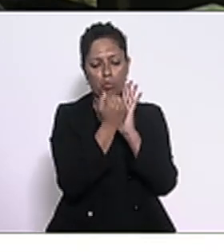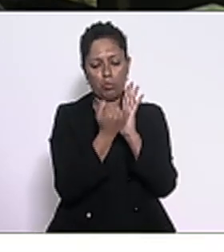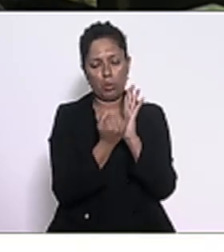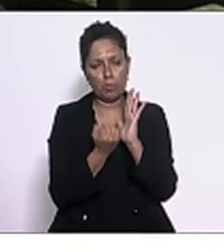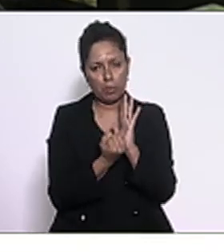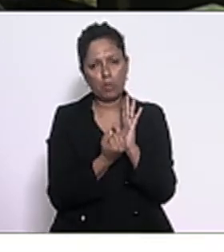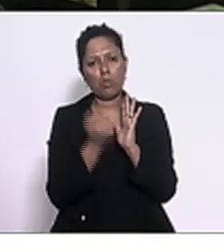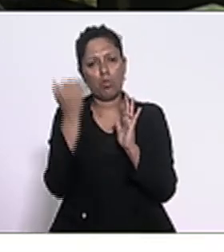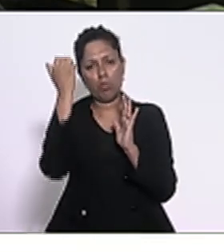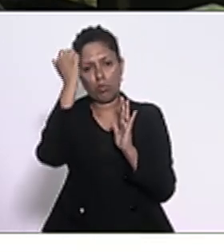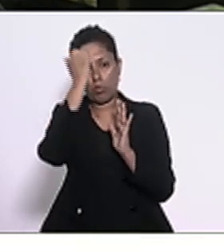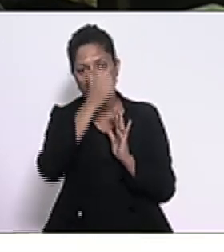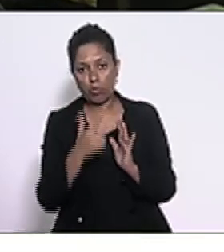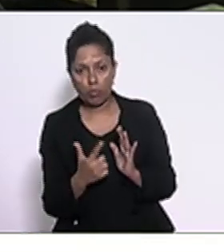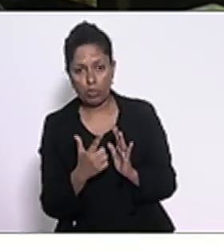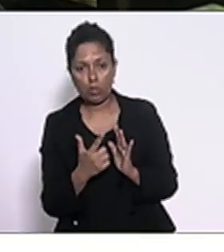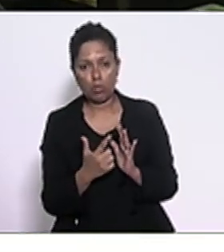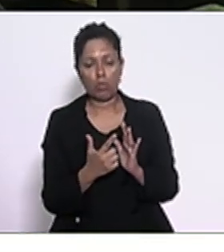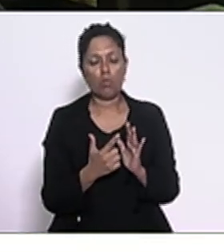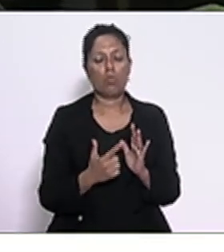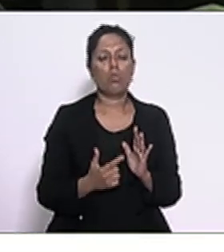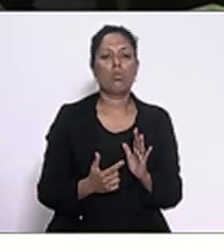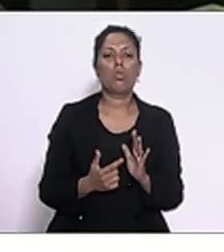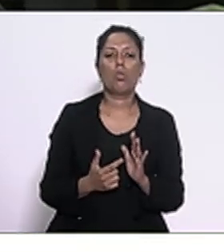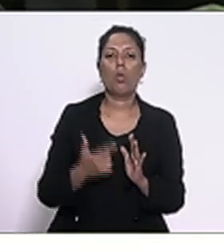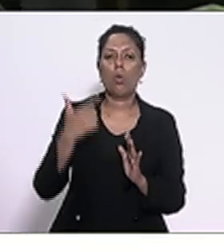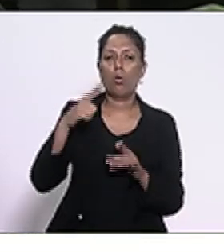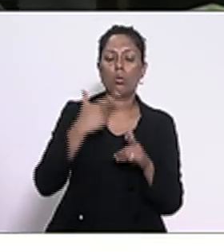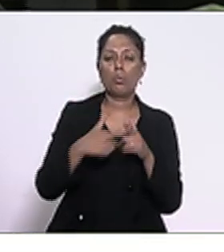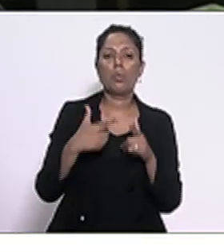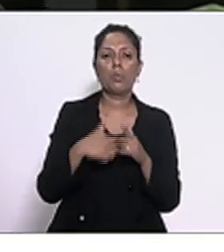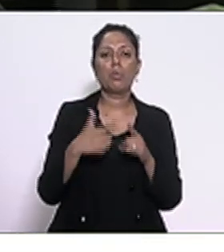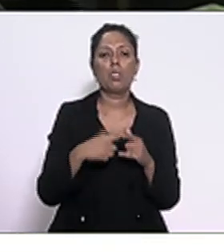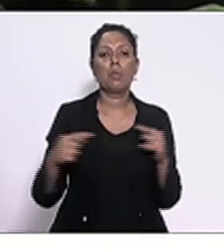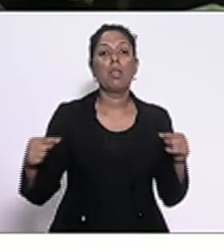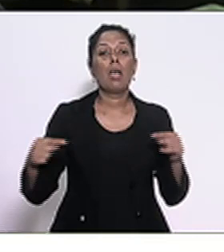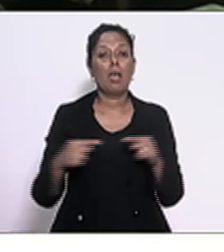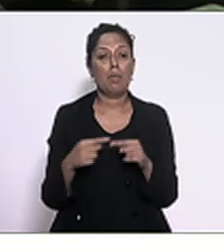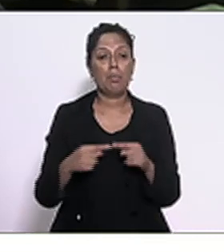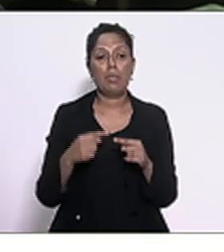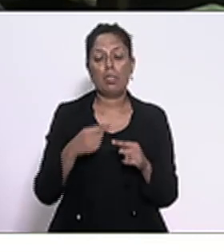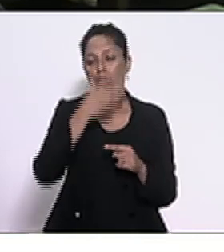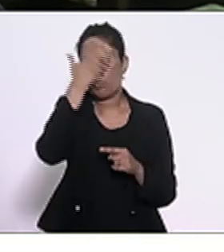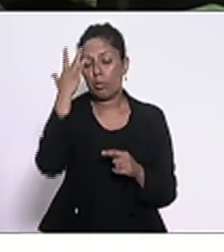Proderj, diante das possibilidades e do potencial do órgão. Uma outra dificuldade tem a ver com o pessoal.